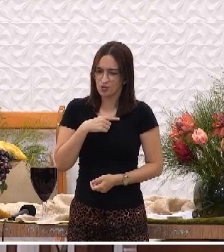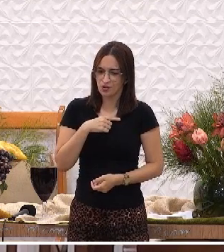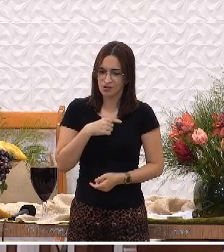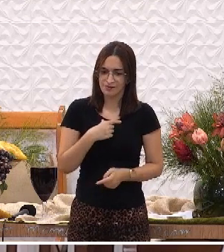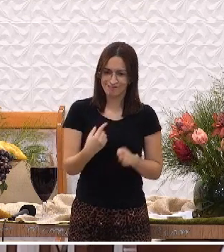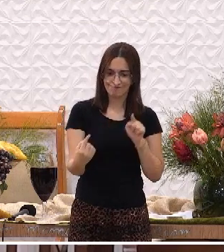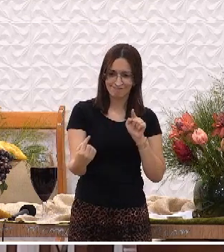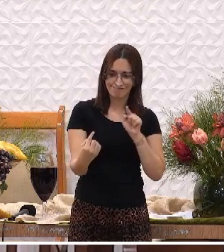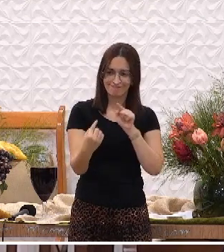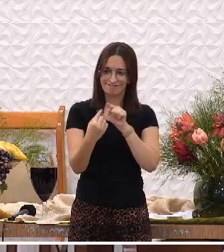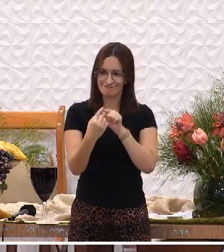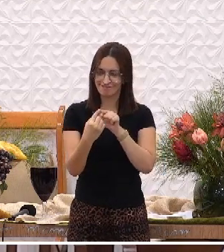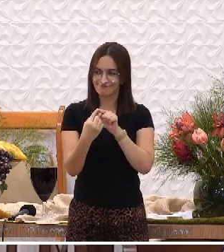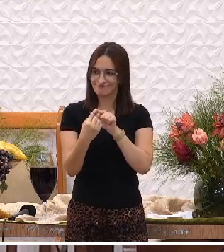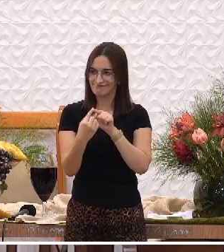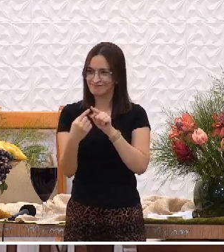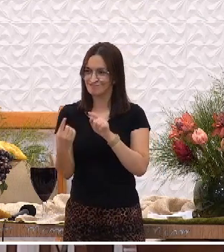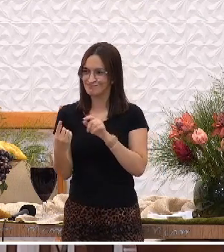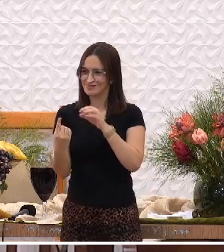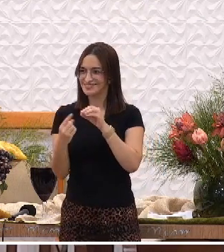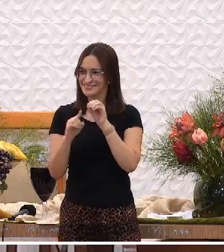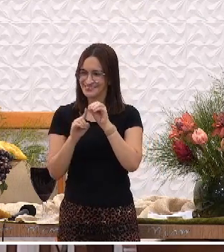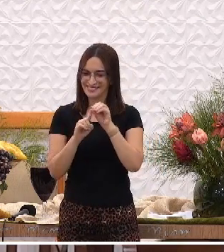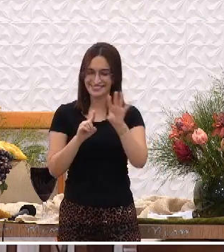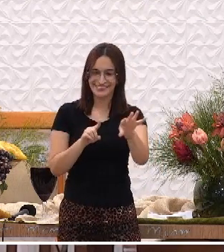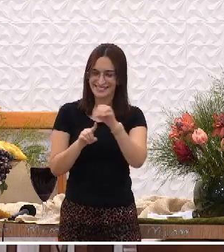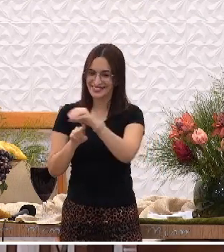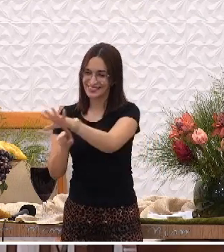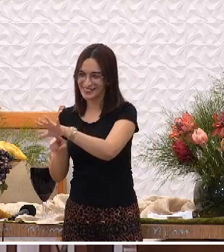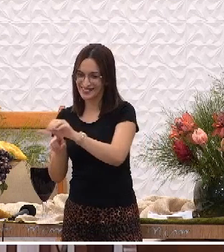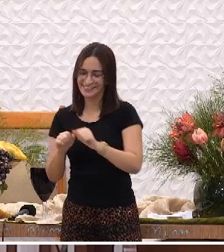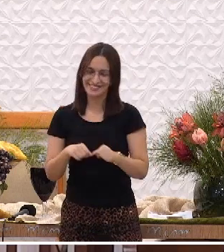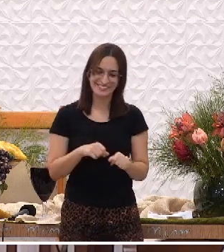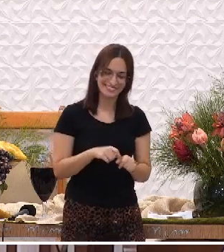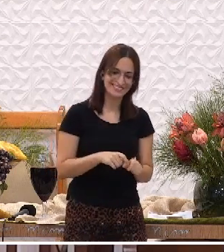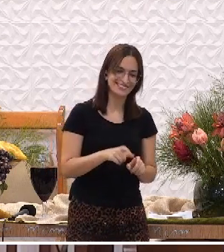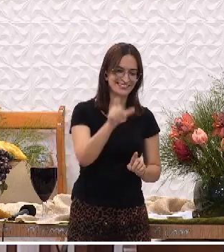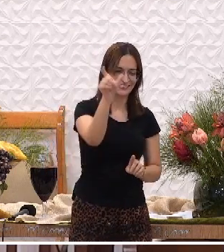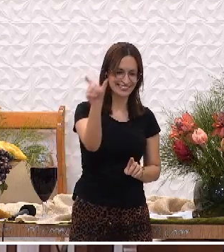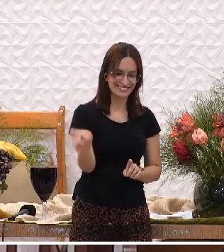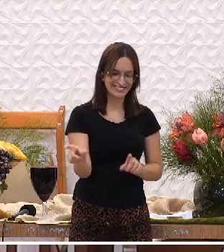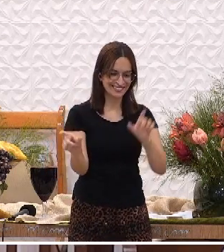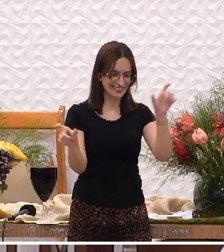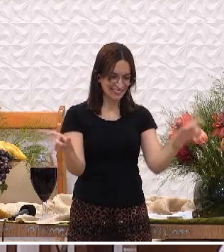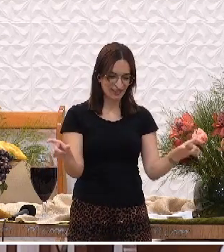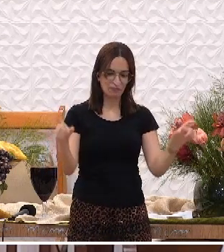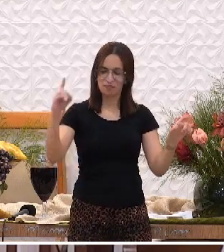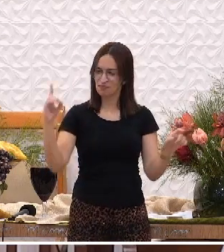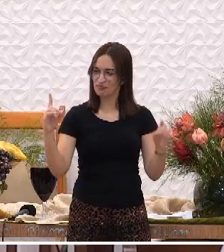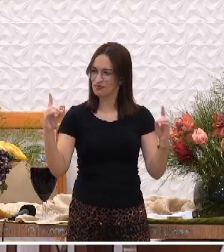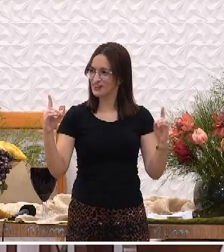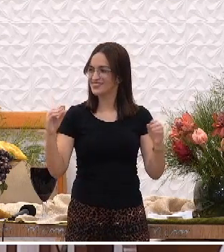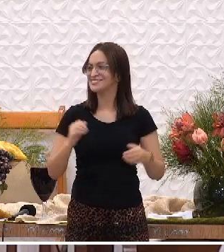É o match, que a gente chama. É um match, entendeu? A gente faz o match entre vocês e o adulto. Legal. E aí,